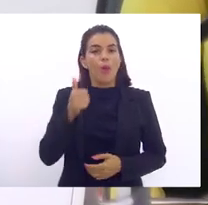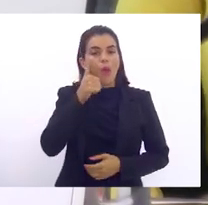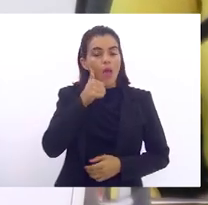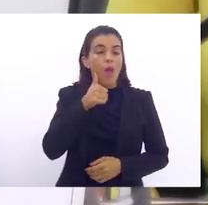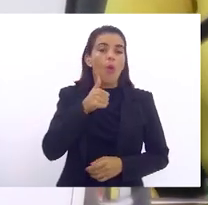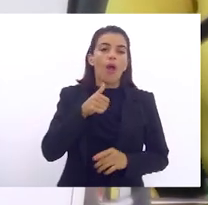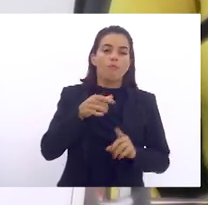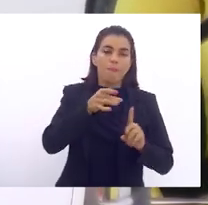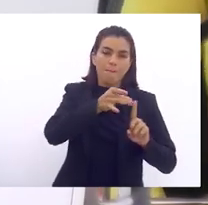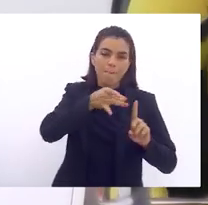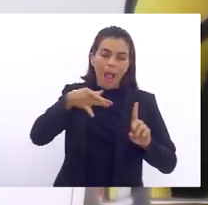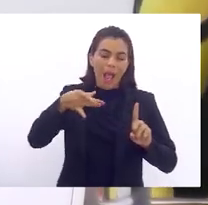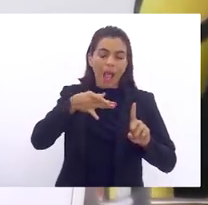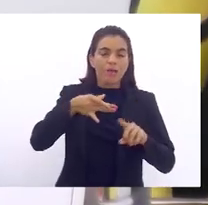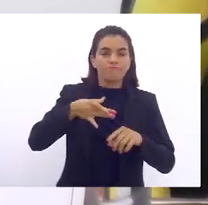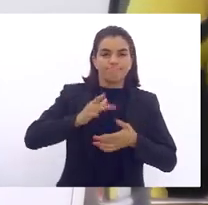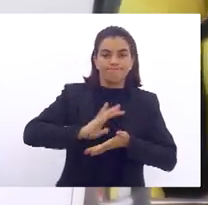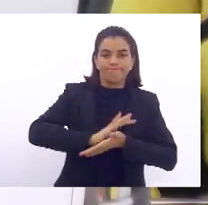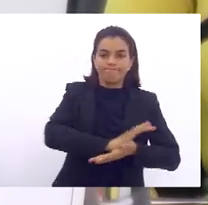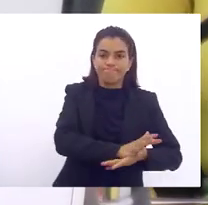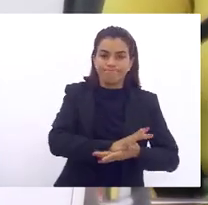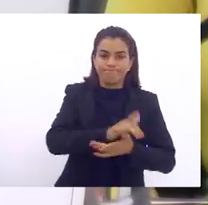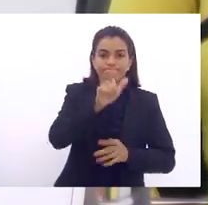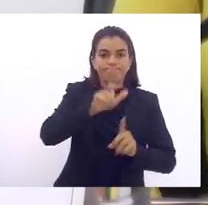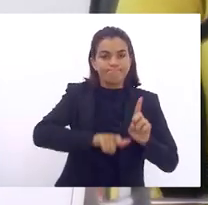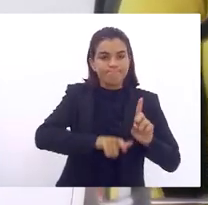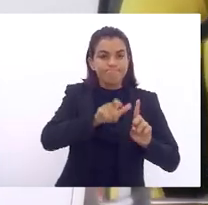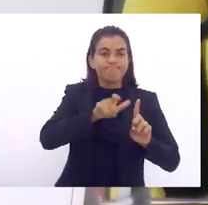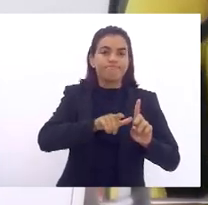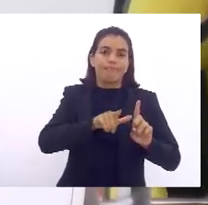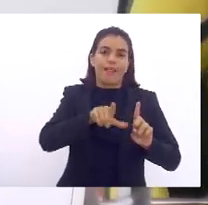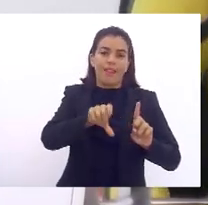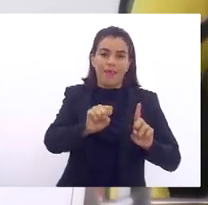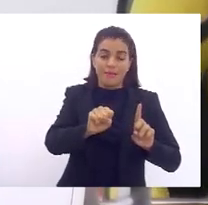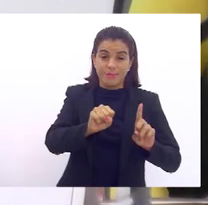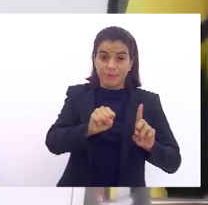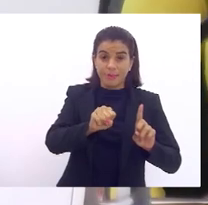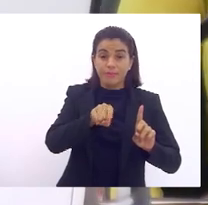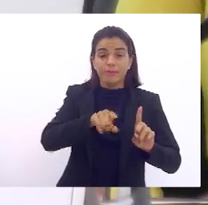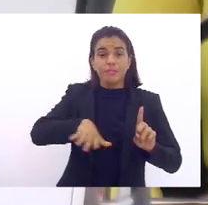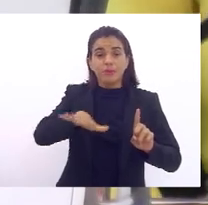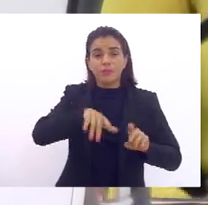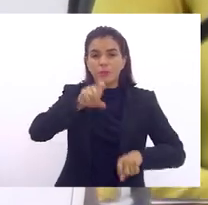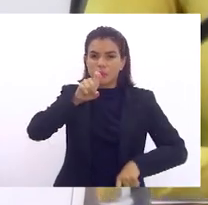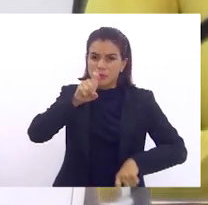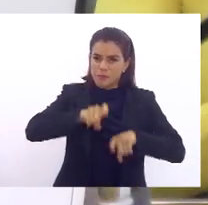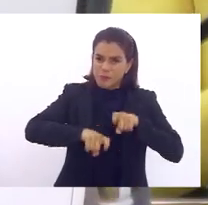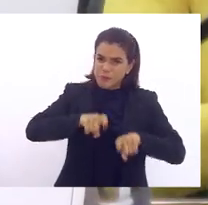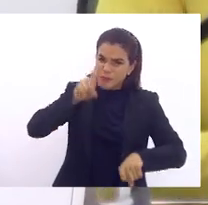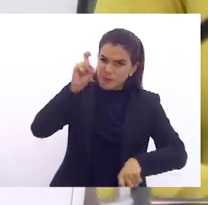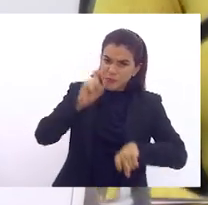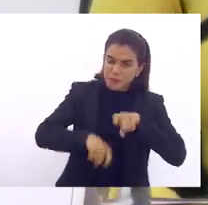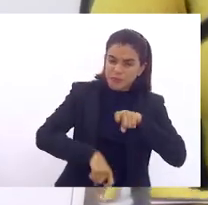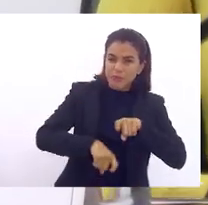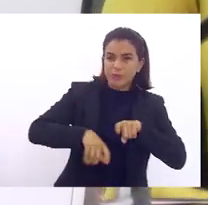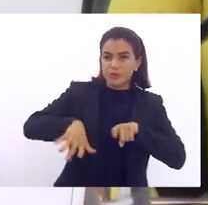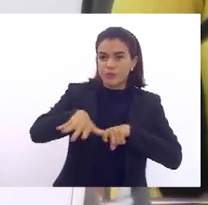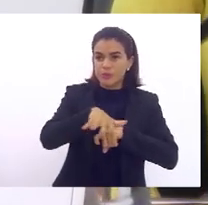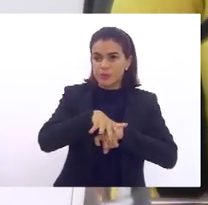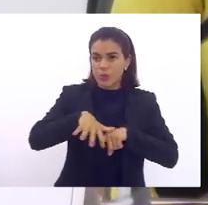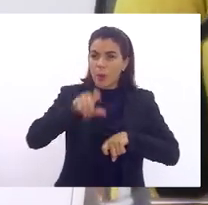motivos de violência presumida inclusive e para casos de estrupo de eh para caso de